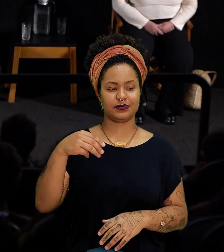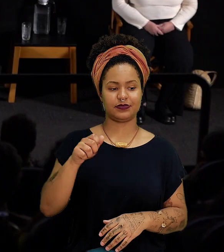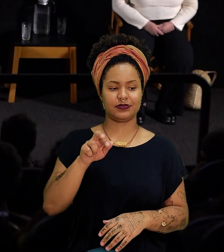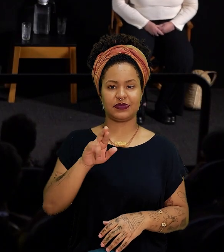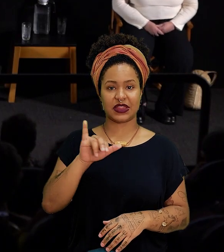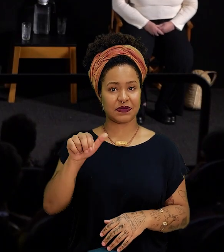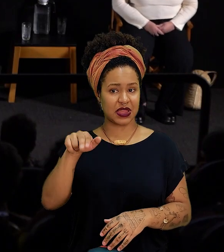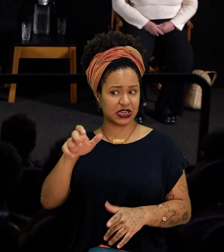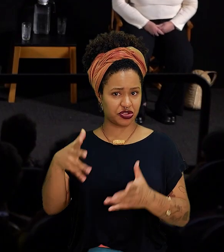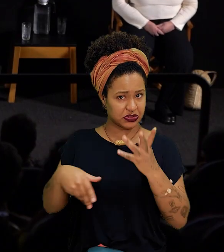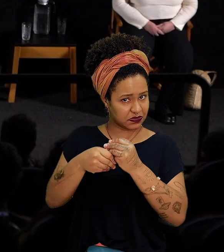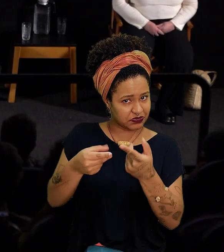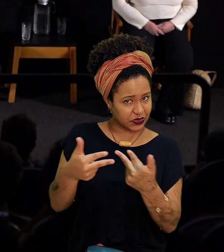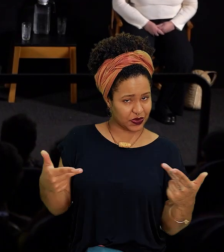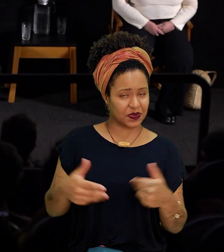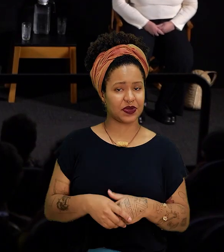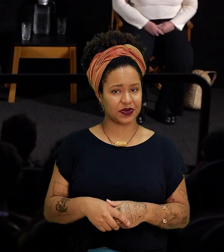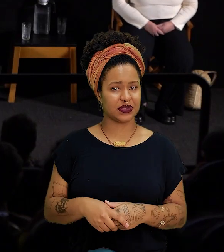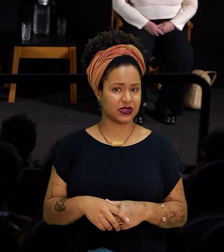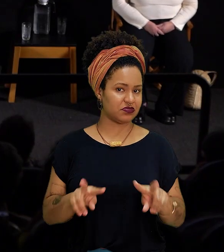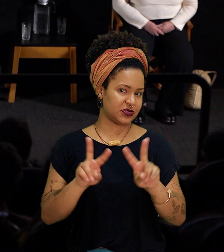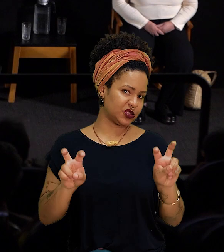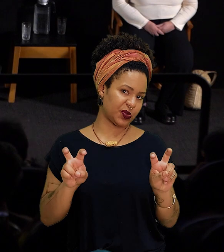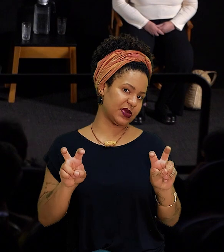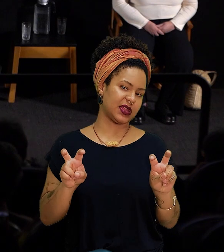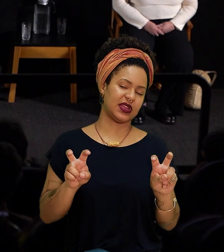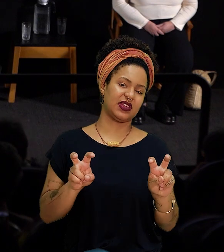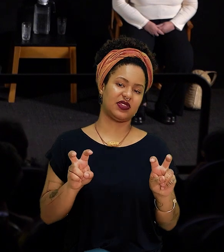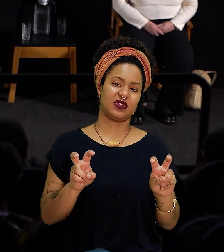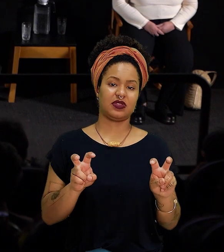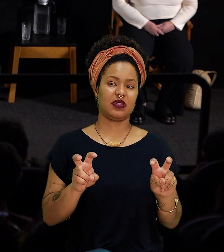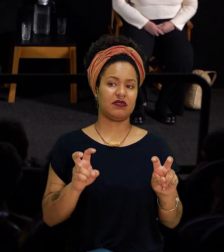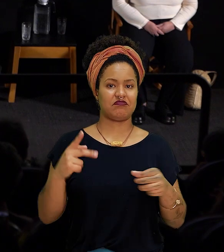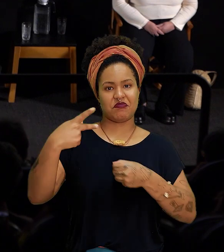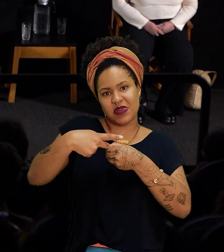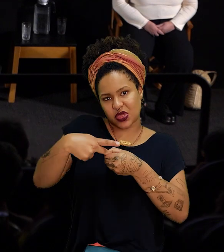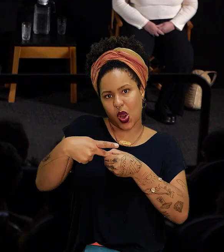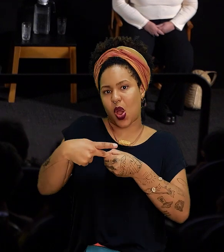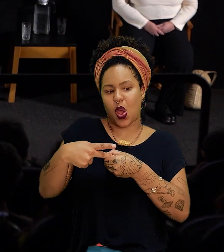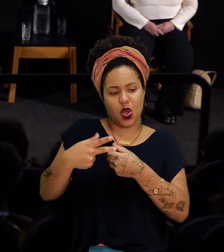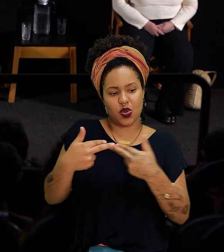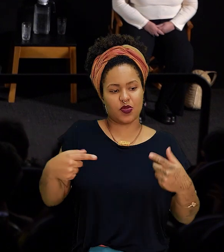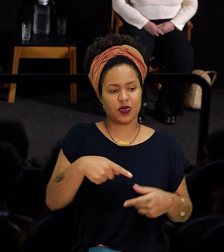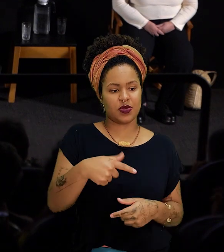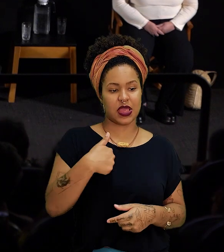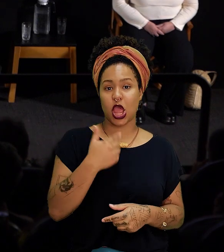Marijane, você gostaria de acrescentar alguma coisa em relação à questão do petróleo?